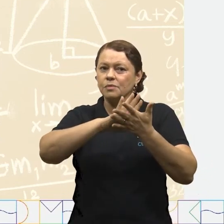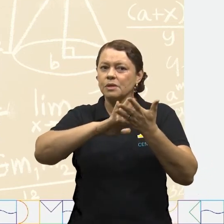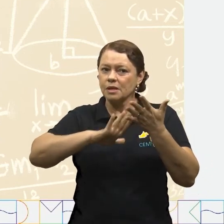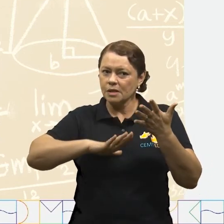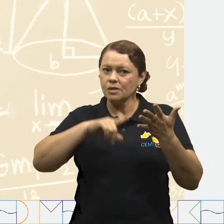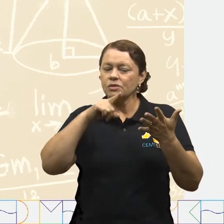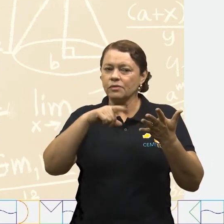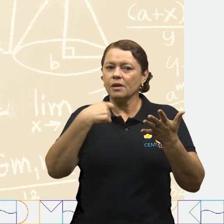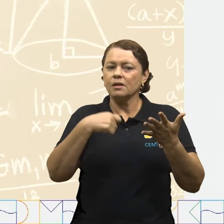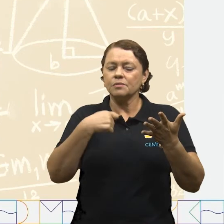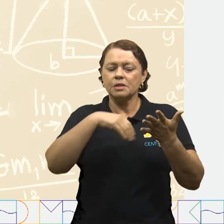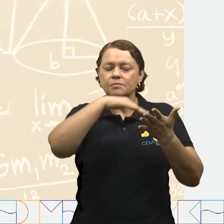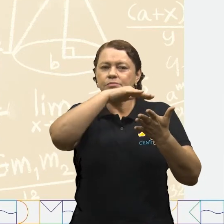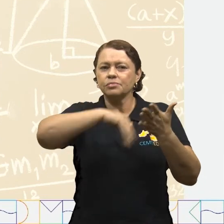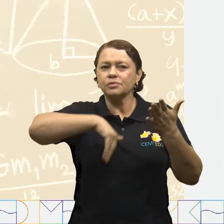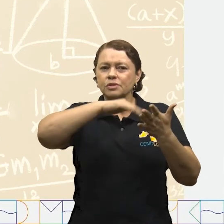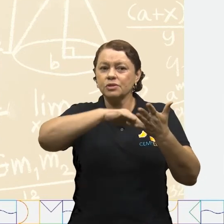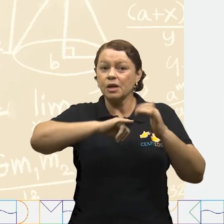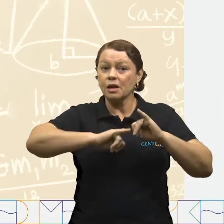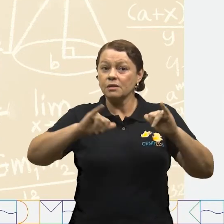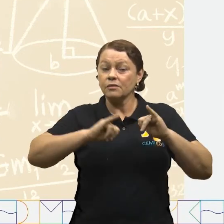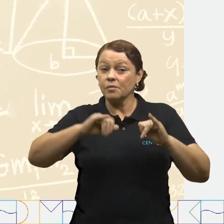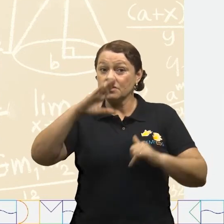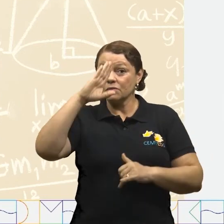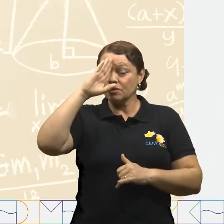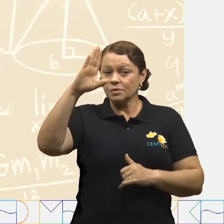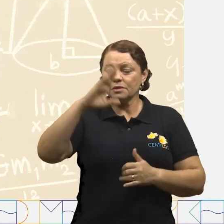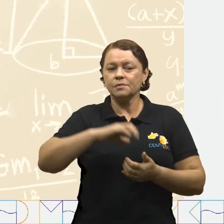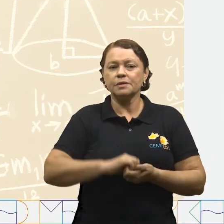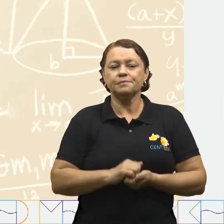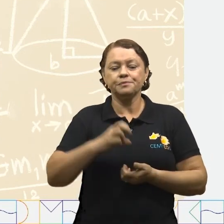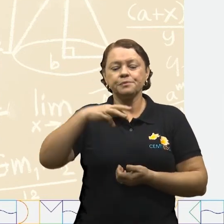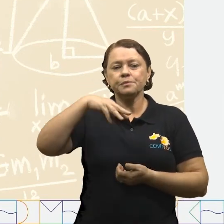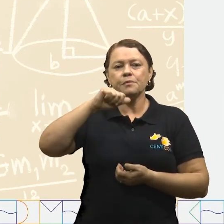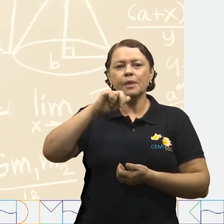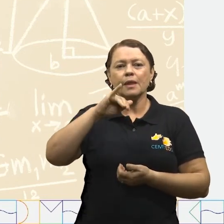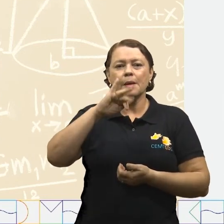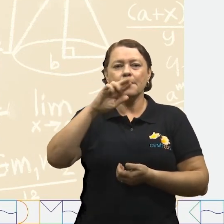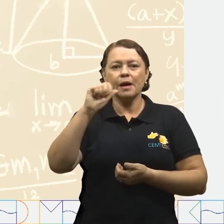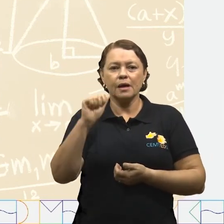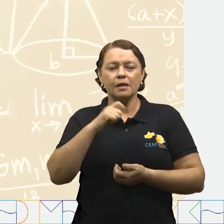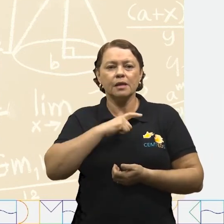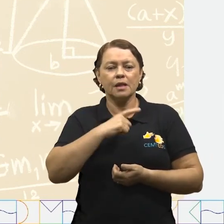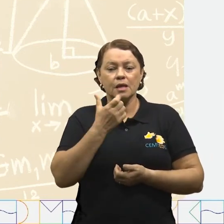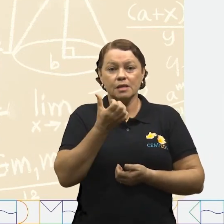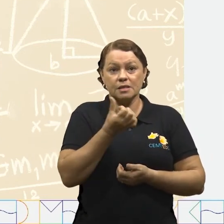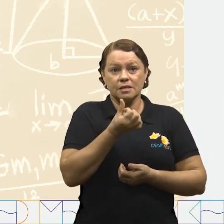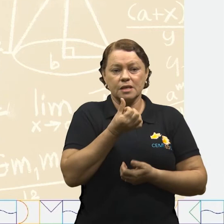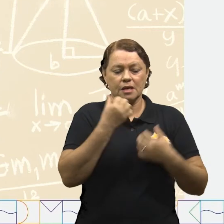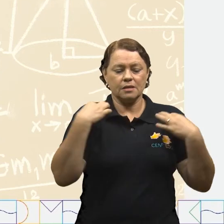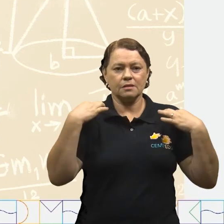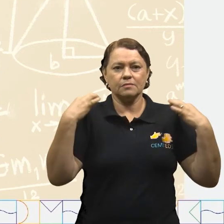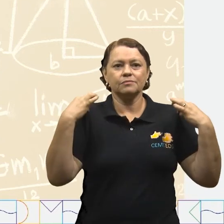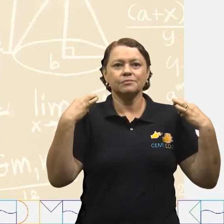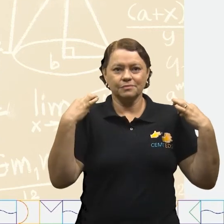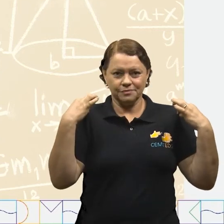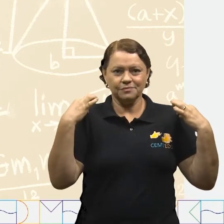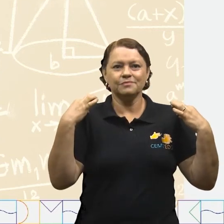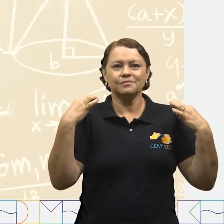que nós vamos retirar as informações necessárias primeiro Maria tem seis camisetas